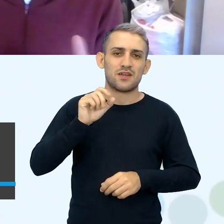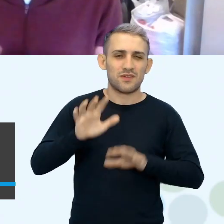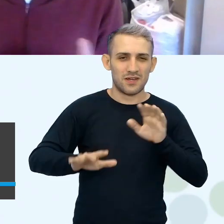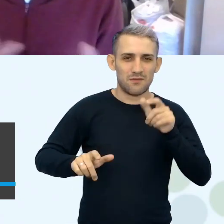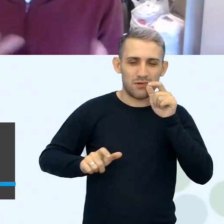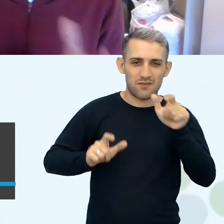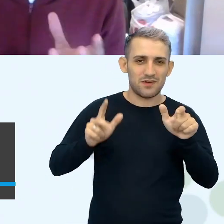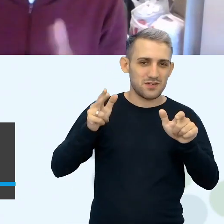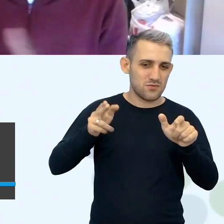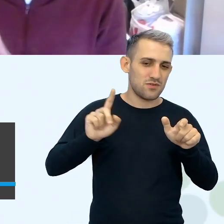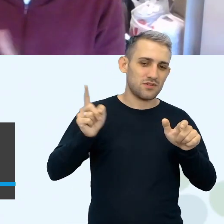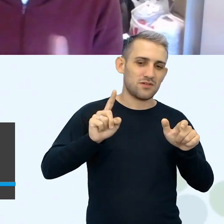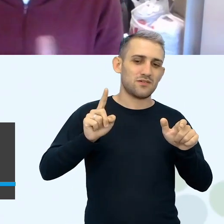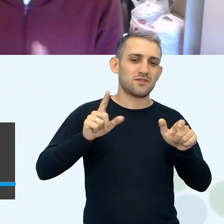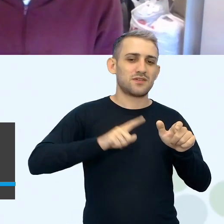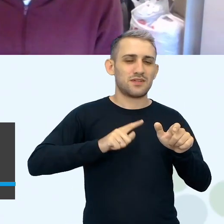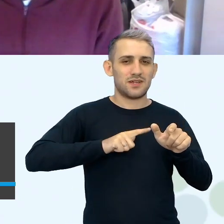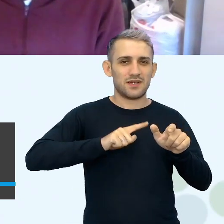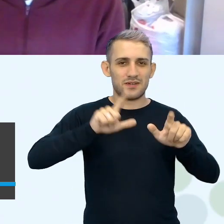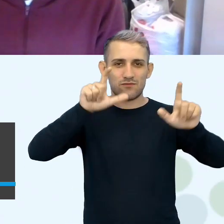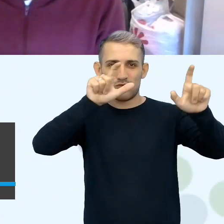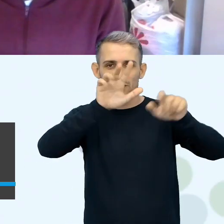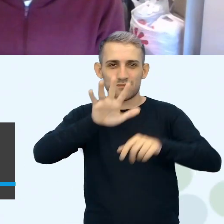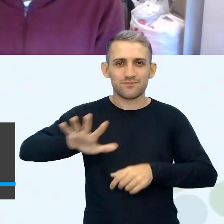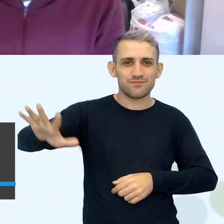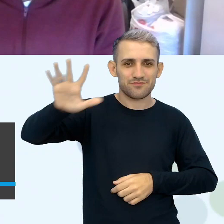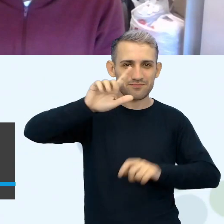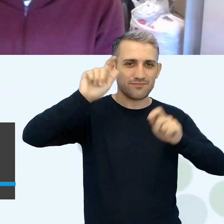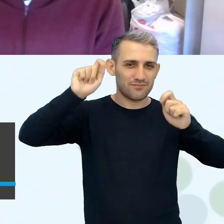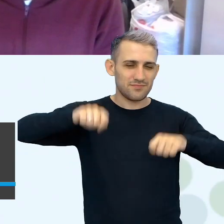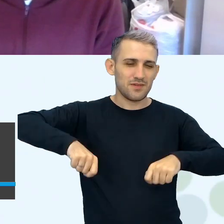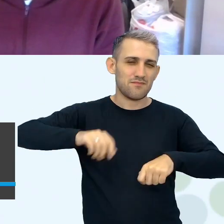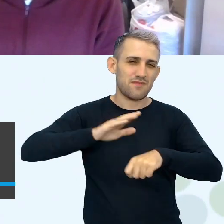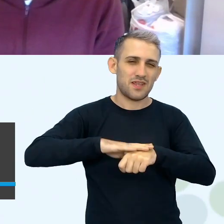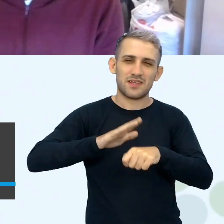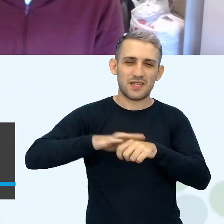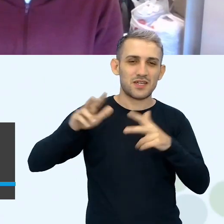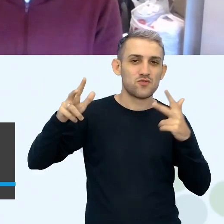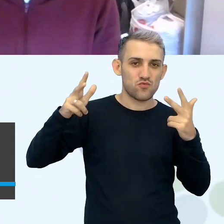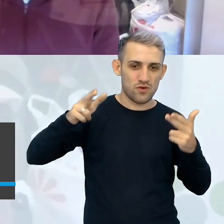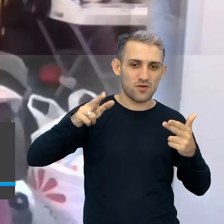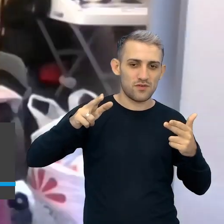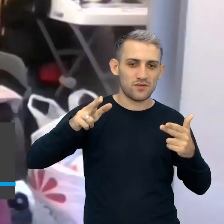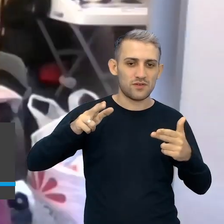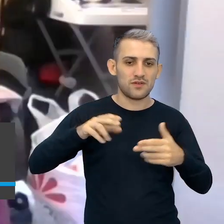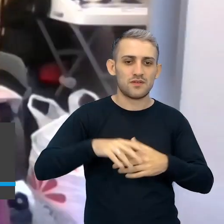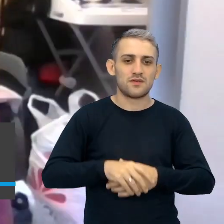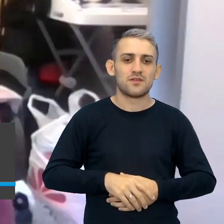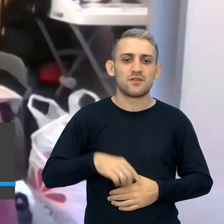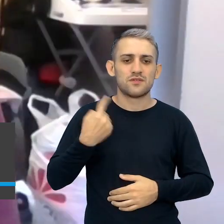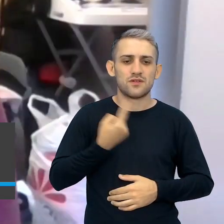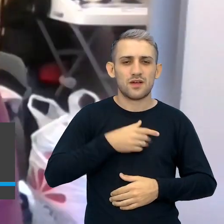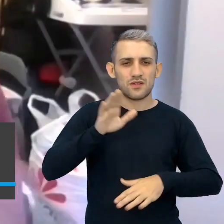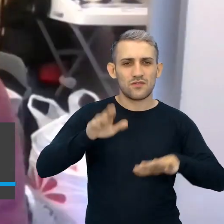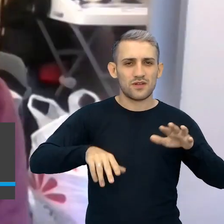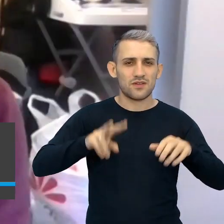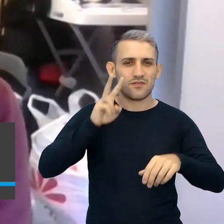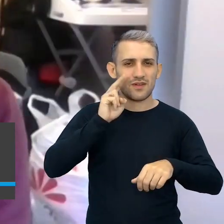palavras, né? Mas com imagens que vão fazer um papel parecido com essas palavras. A gente às vezes vê filmes que são